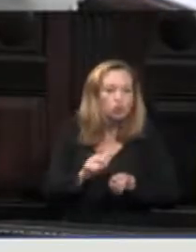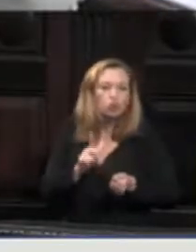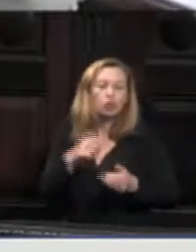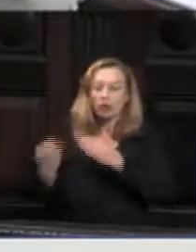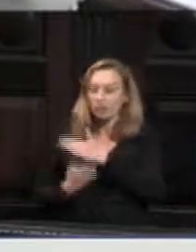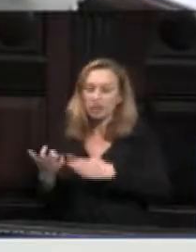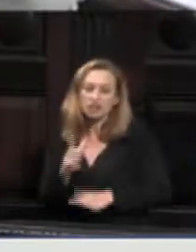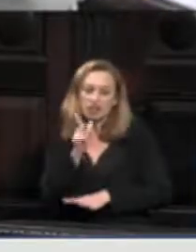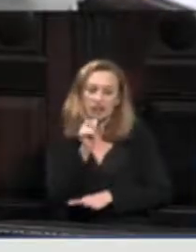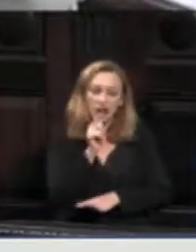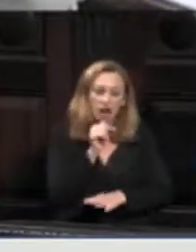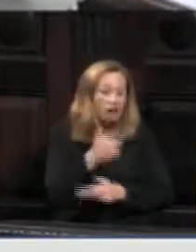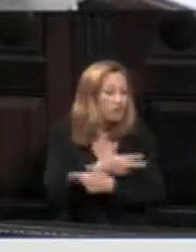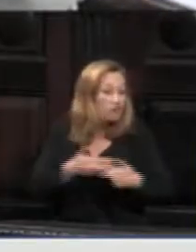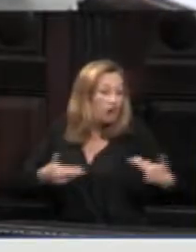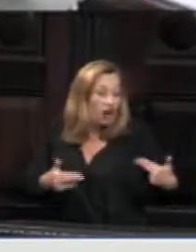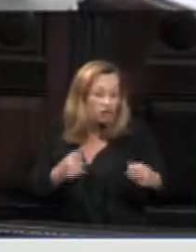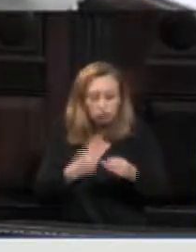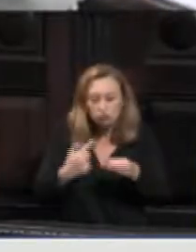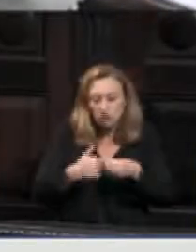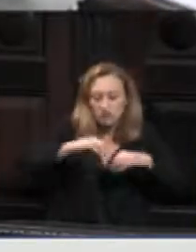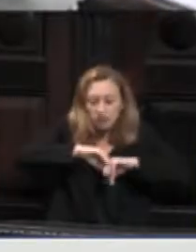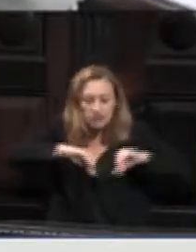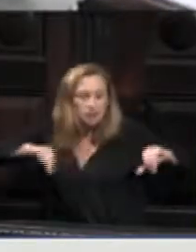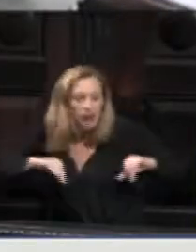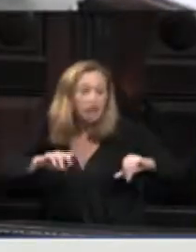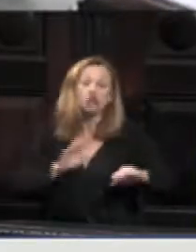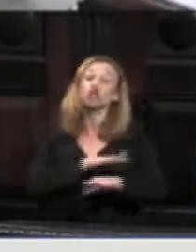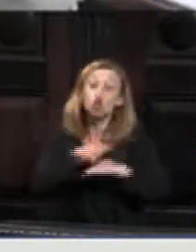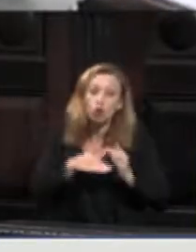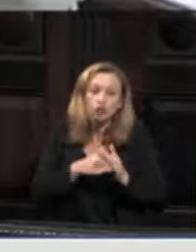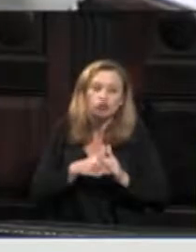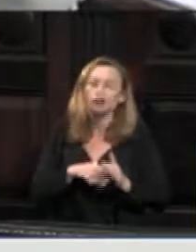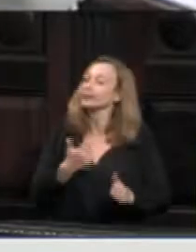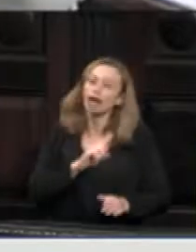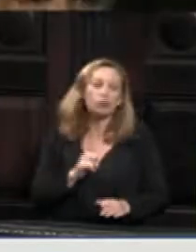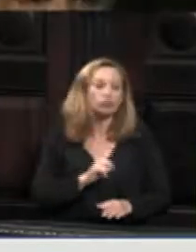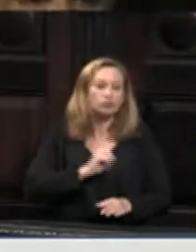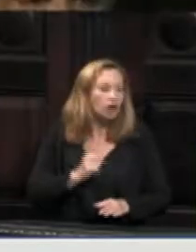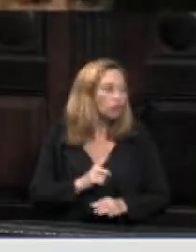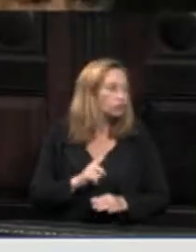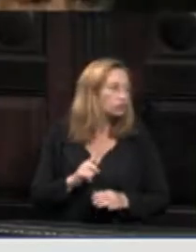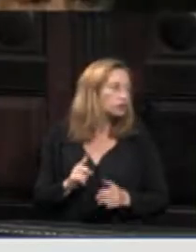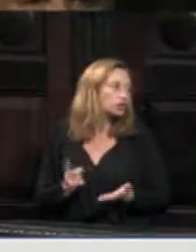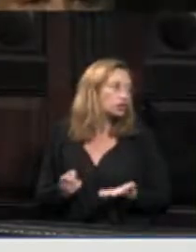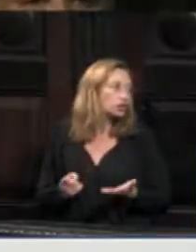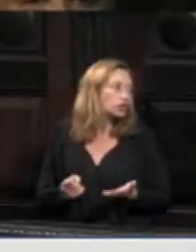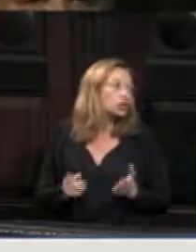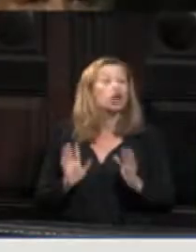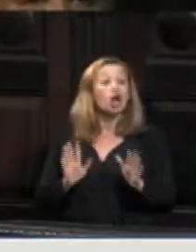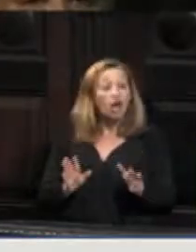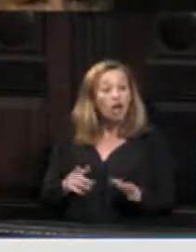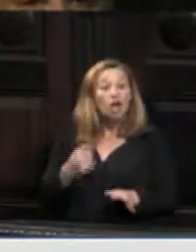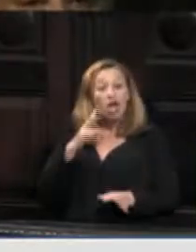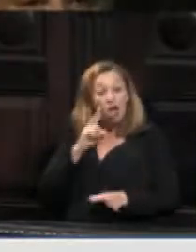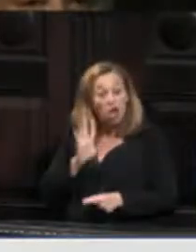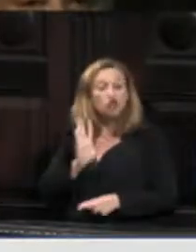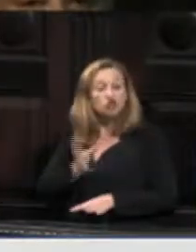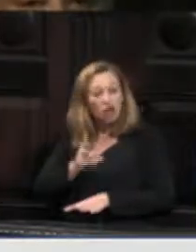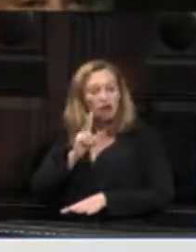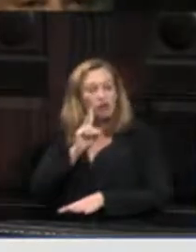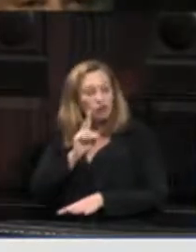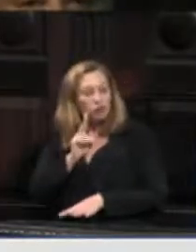Muitos municípios se recusam a fazer. Todos têm, Não. todos. Não, todos. não. O Wagner Victor foi presidente, ele obrigou a todos